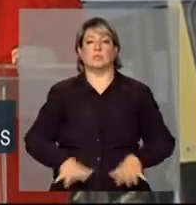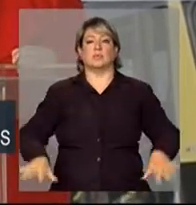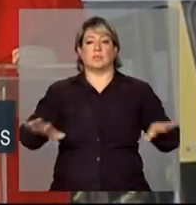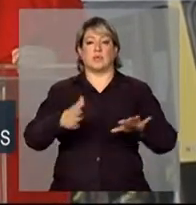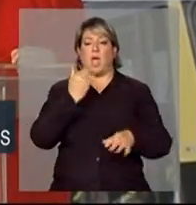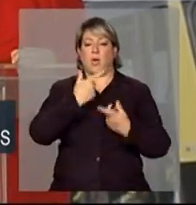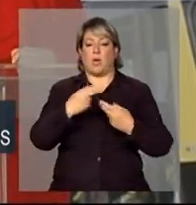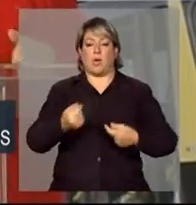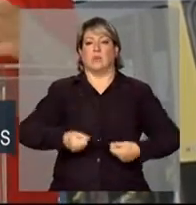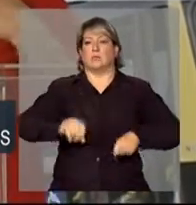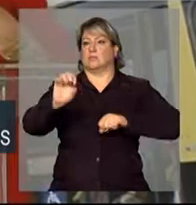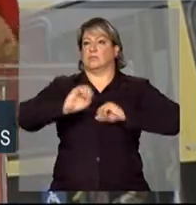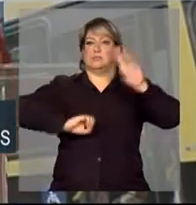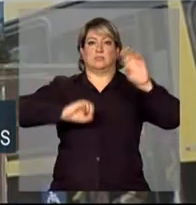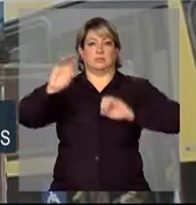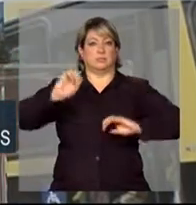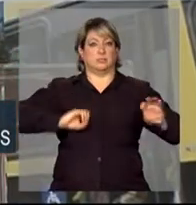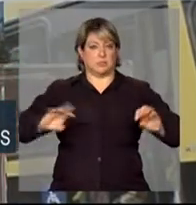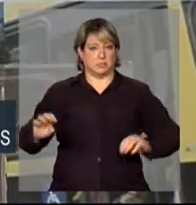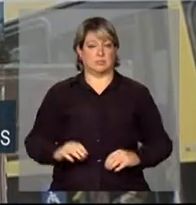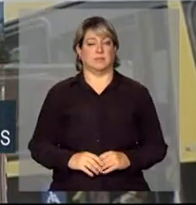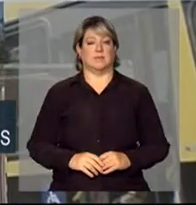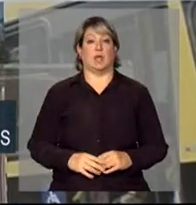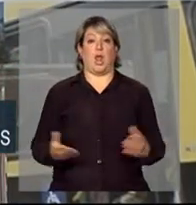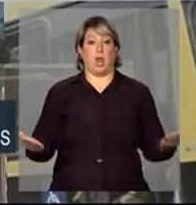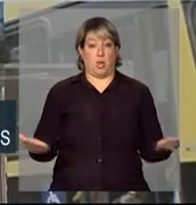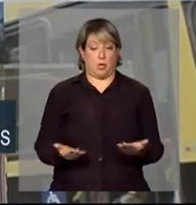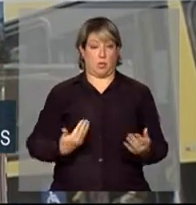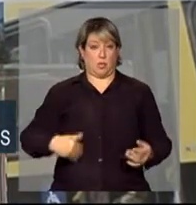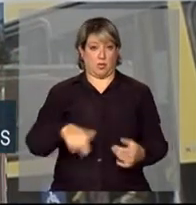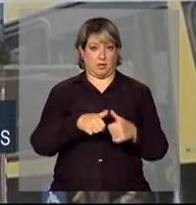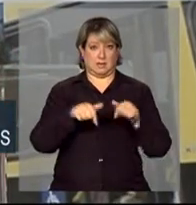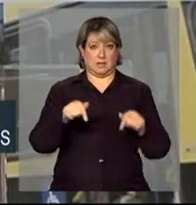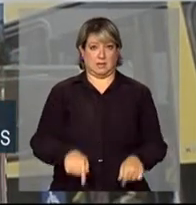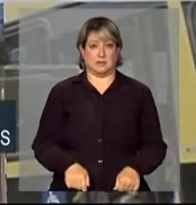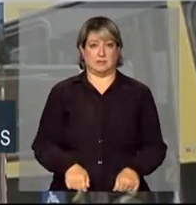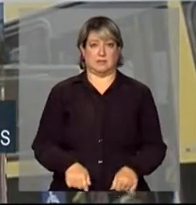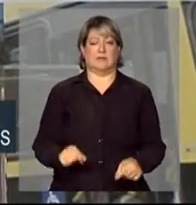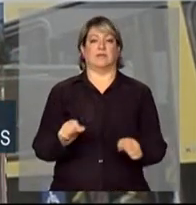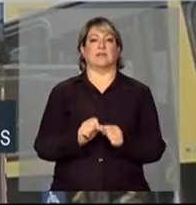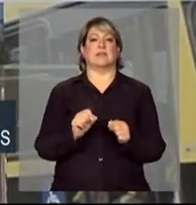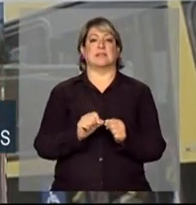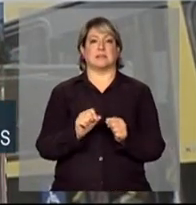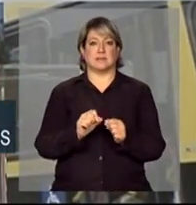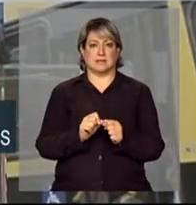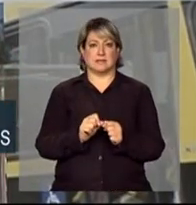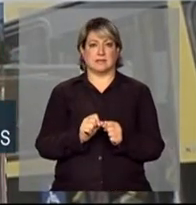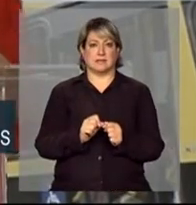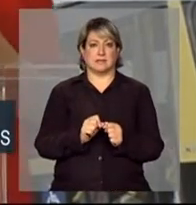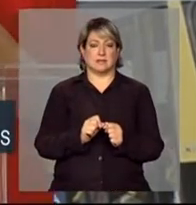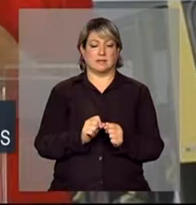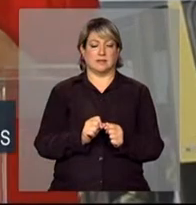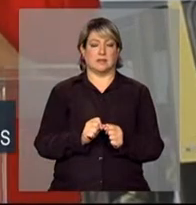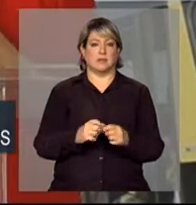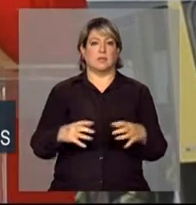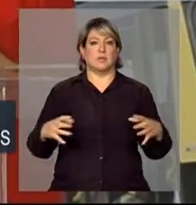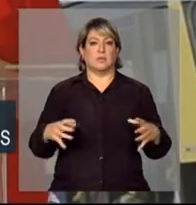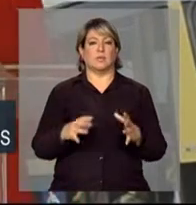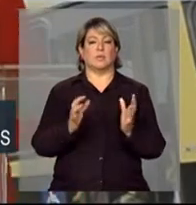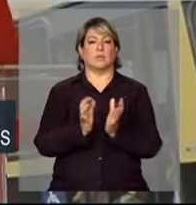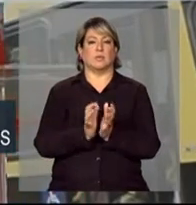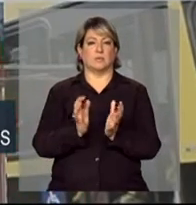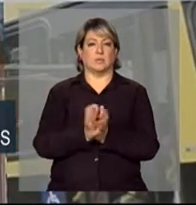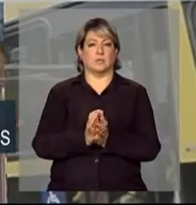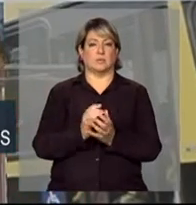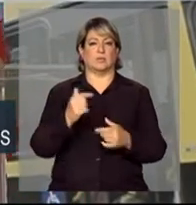nossa produção. Nós estamos aqui hoje fazendo um movimento no sentido